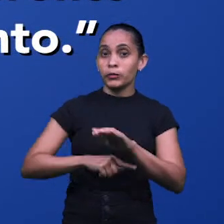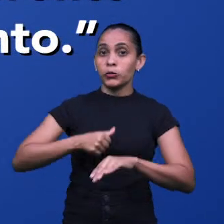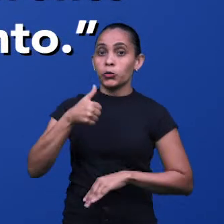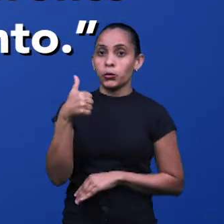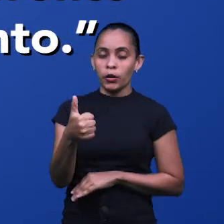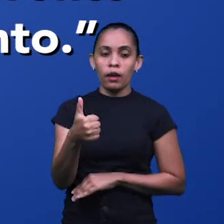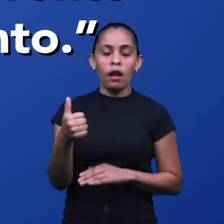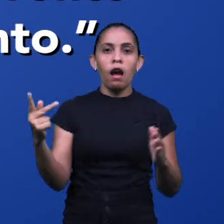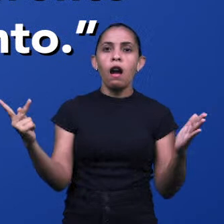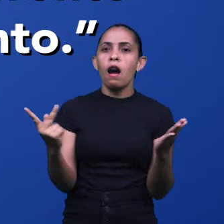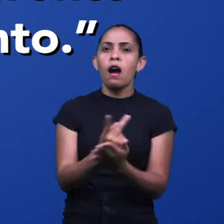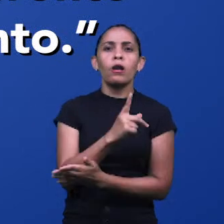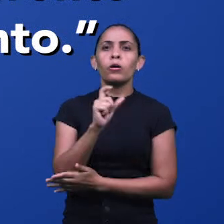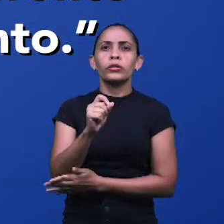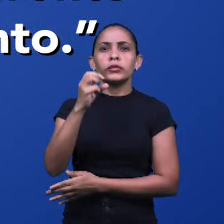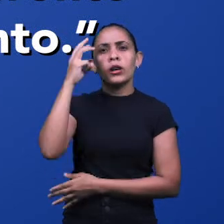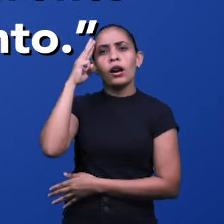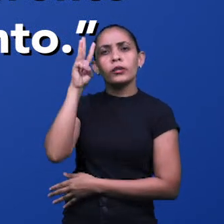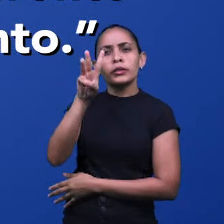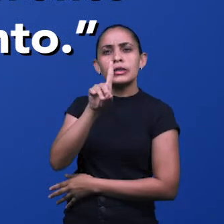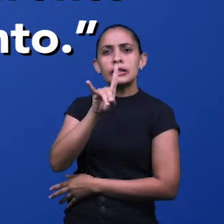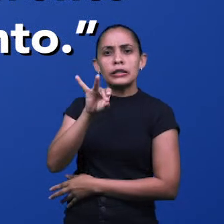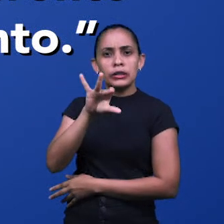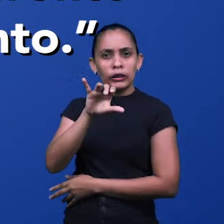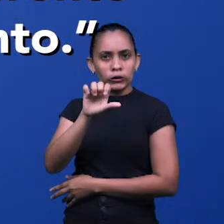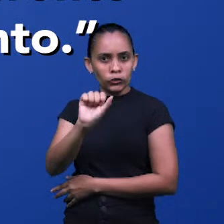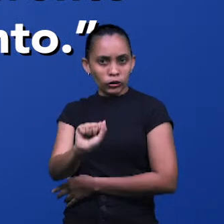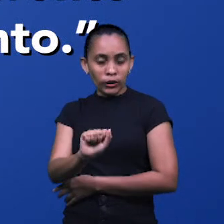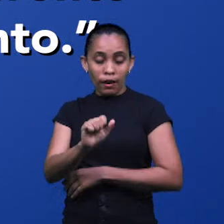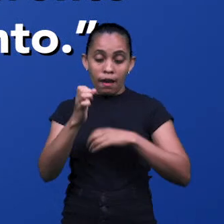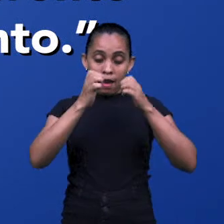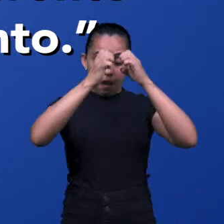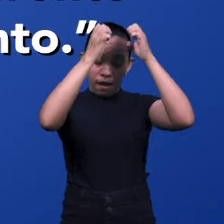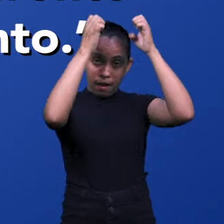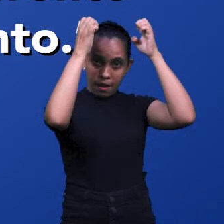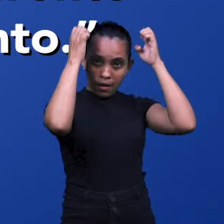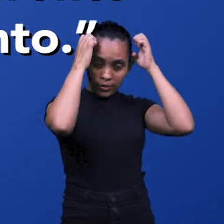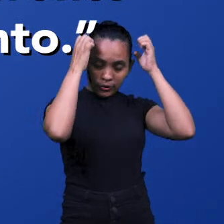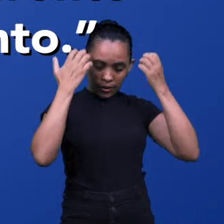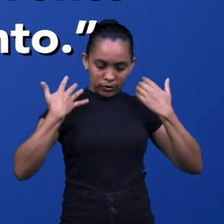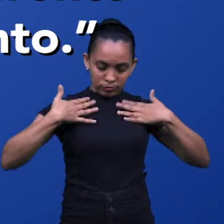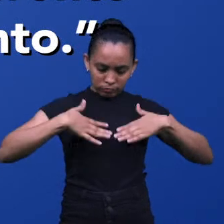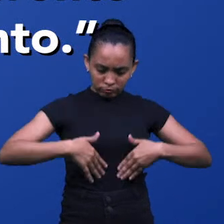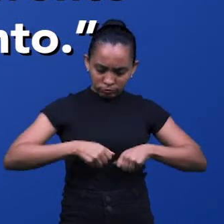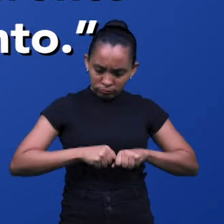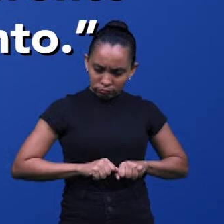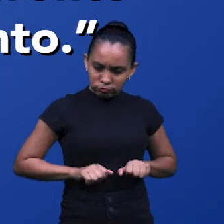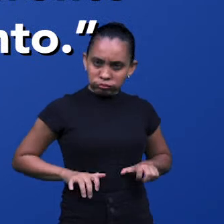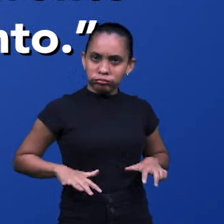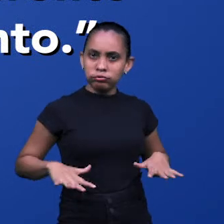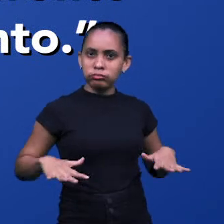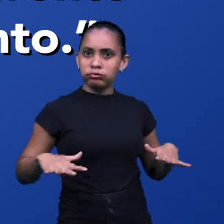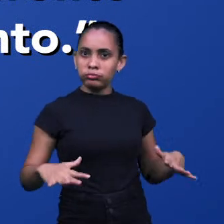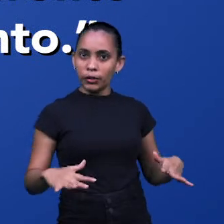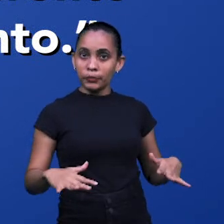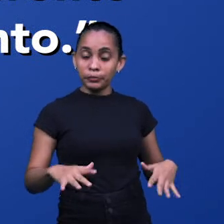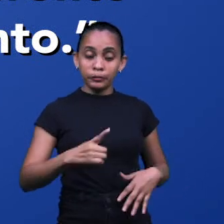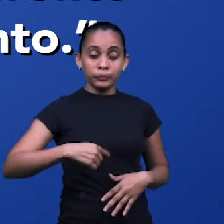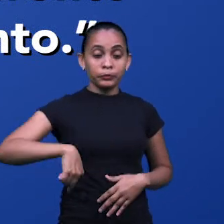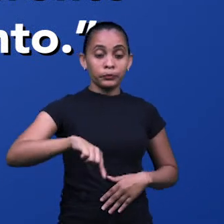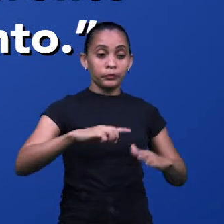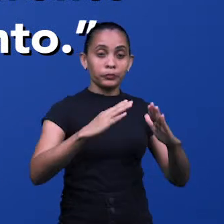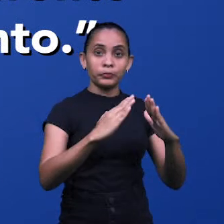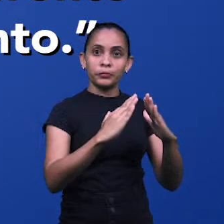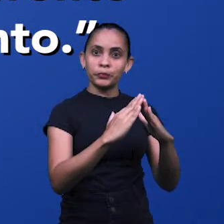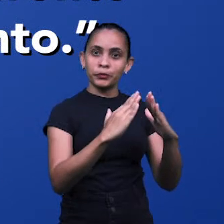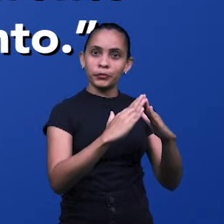E aconteceu que ao terceiro dia vestiu-se Ester com seu vestido real e ficou no pátio interior da casa